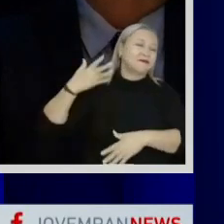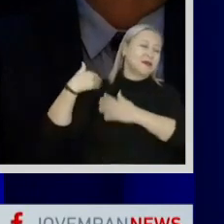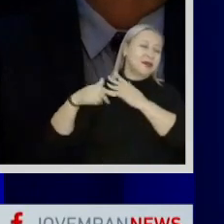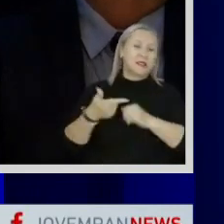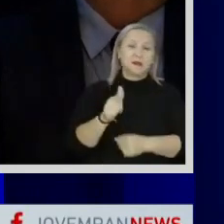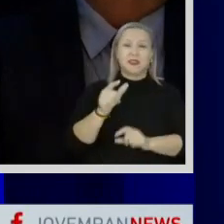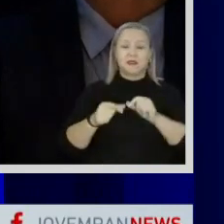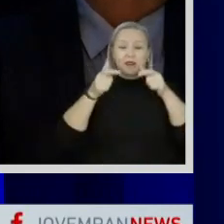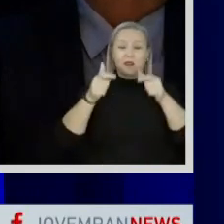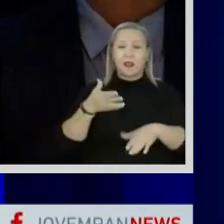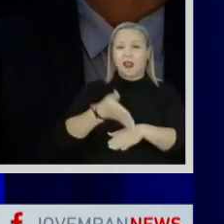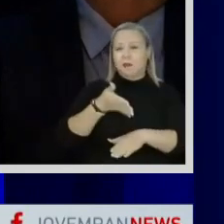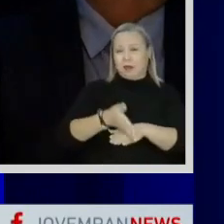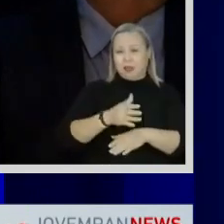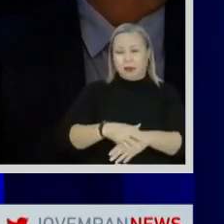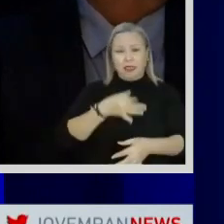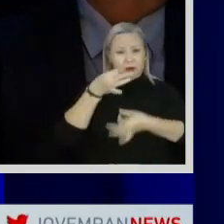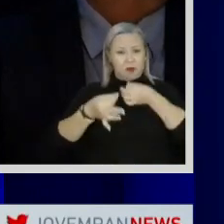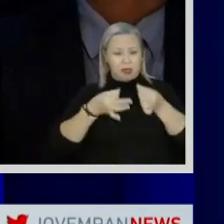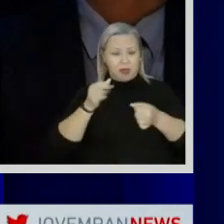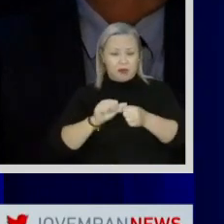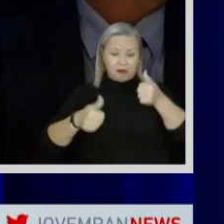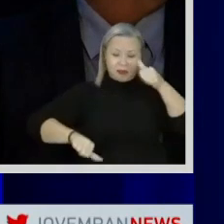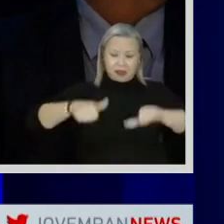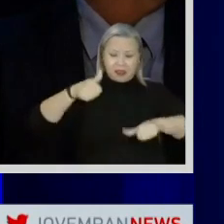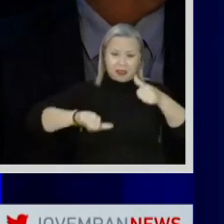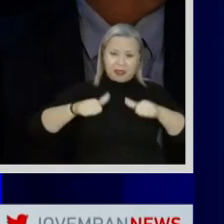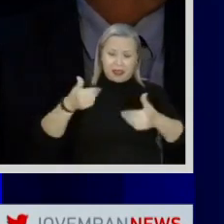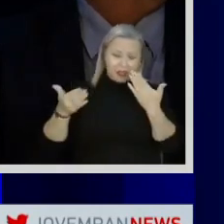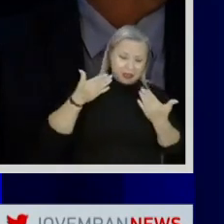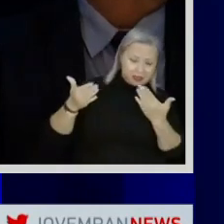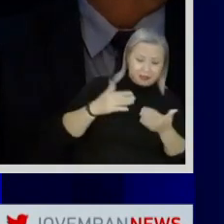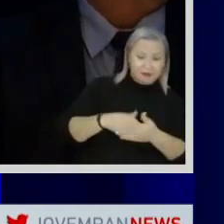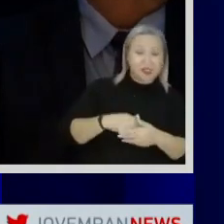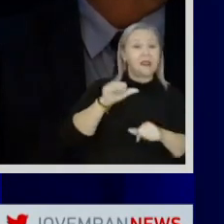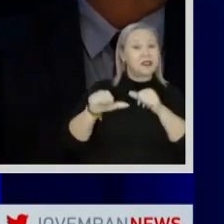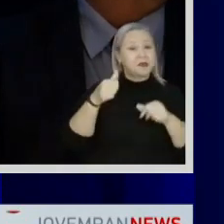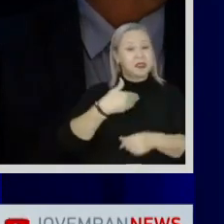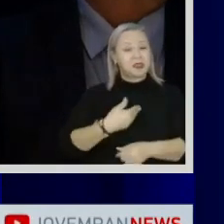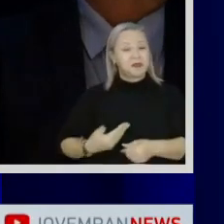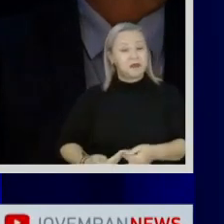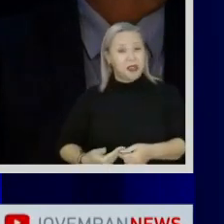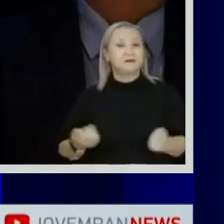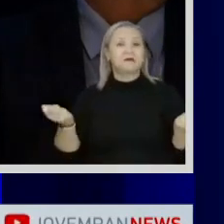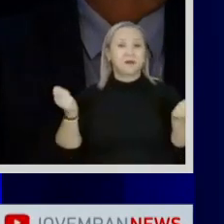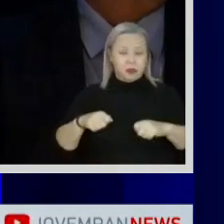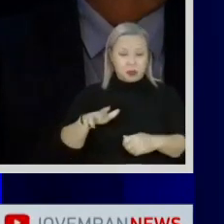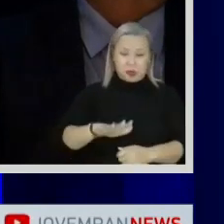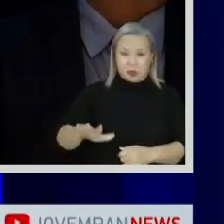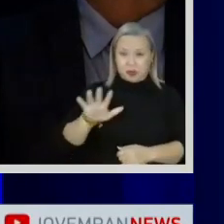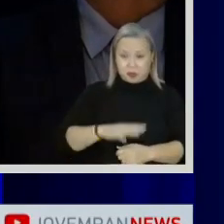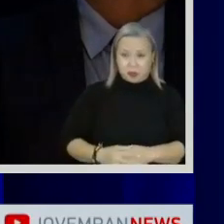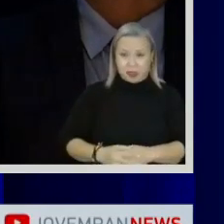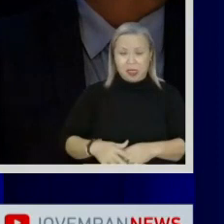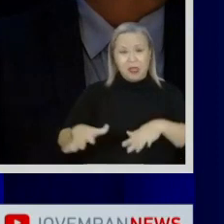não acontece isso. Quando eu vejo o governo petista defendendo a democracia, para mim é o equivalente a Susana von